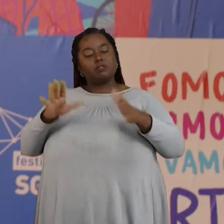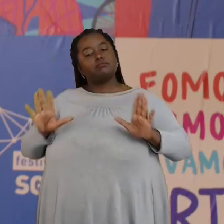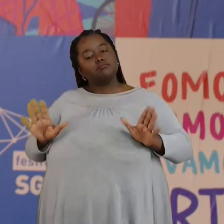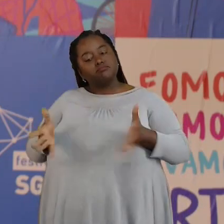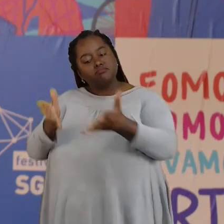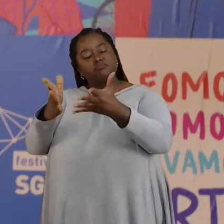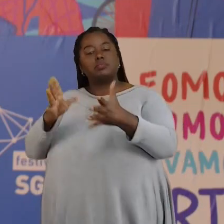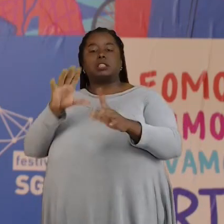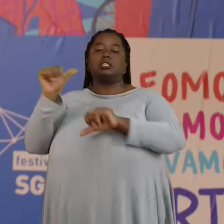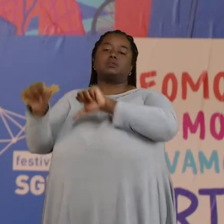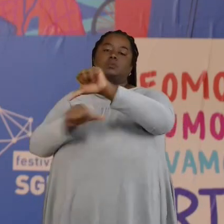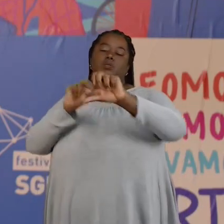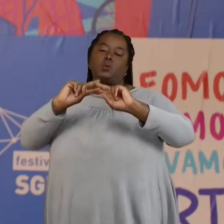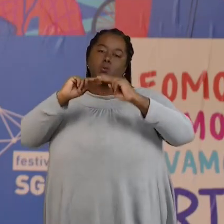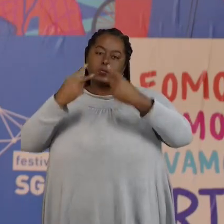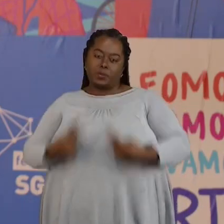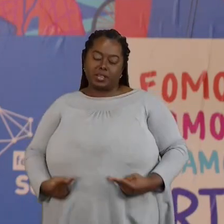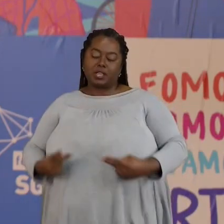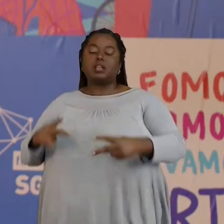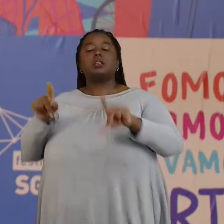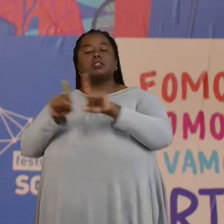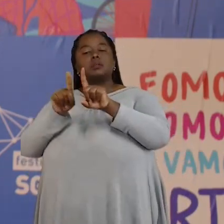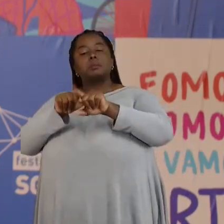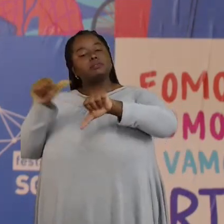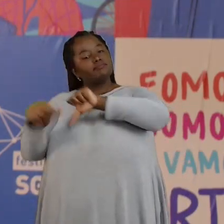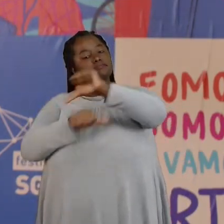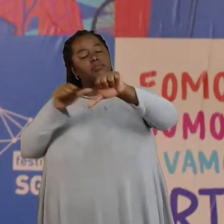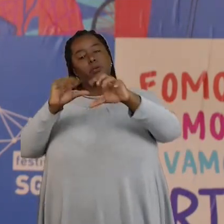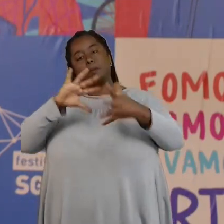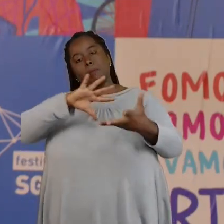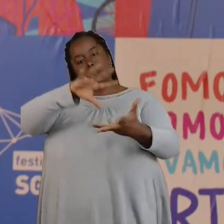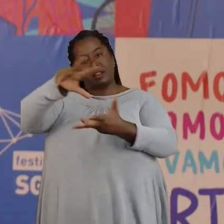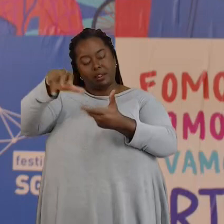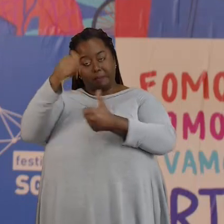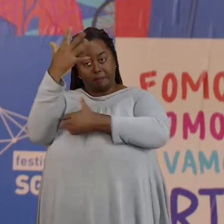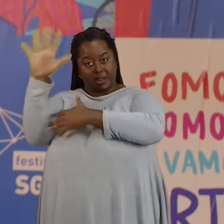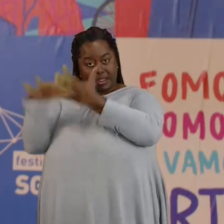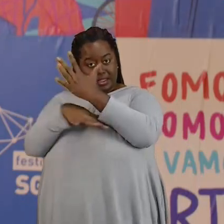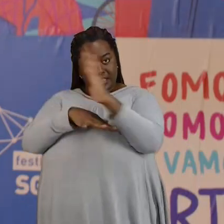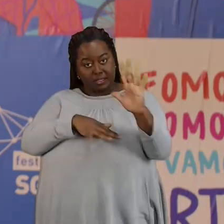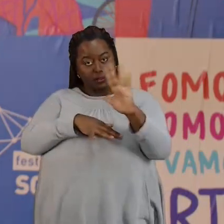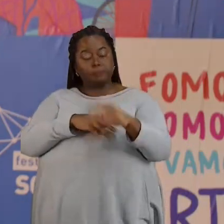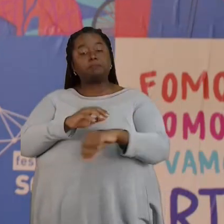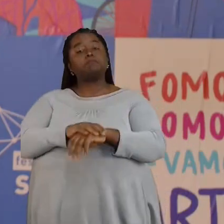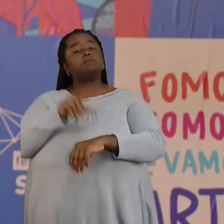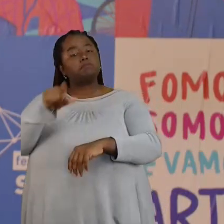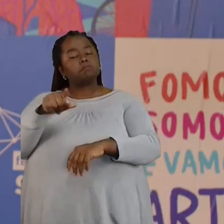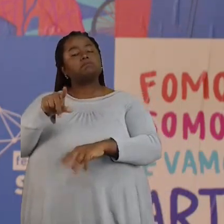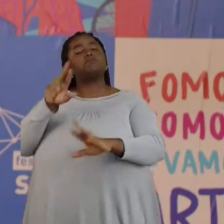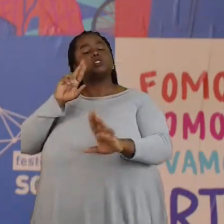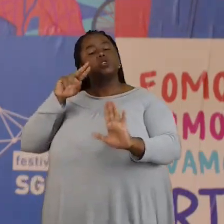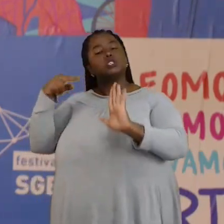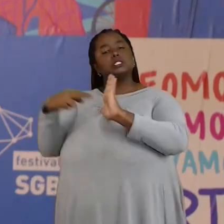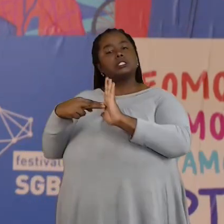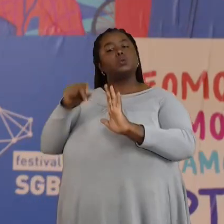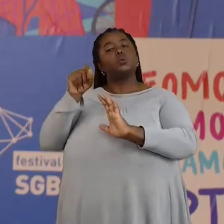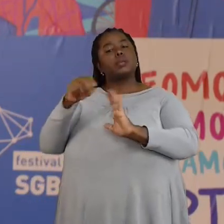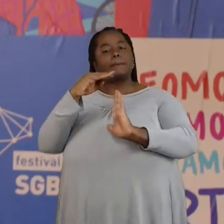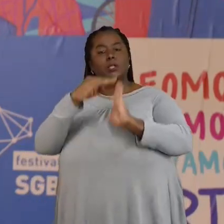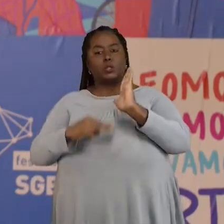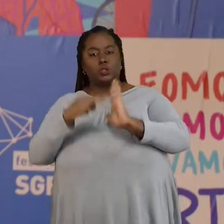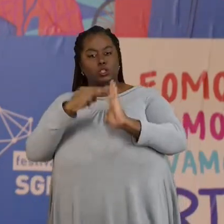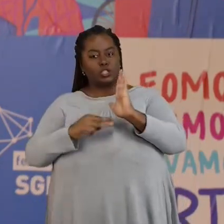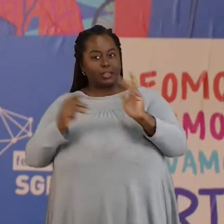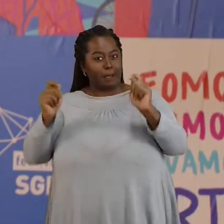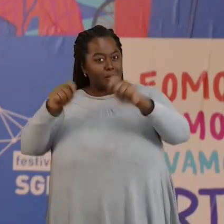e regeneração do planeta. E internacionalmente ele é conhecido por metodologias de capacitação. Esse aí não é fraco não, hein?